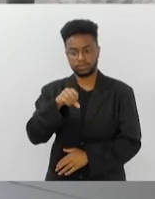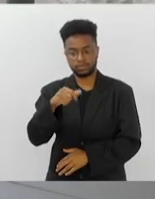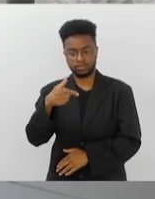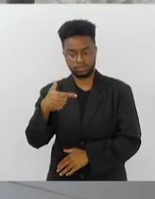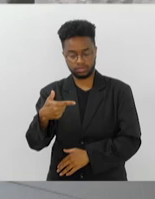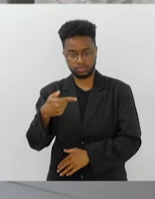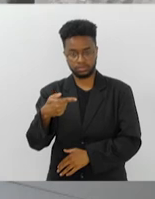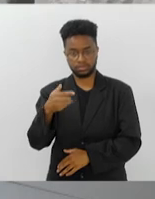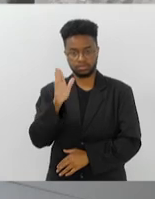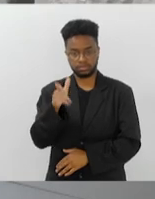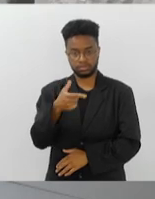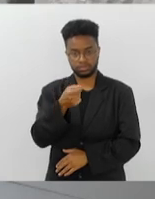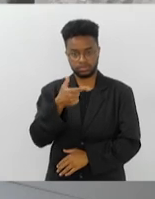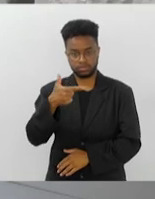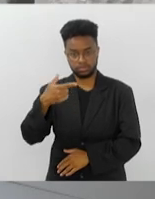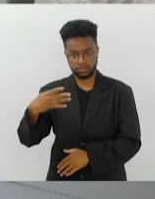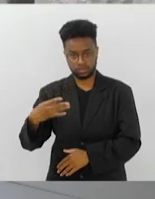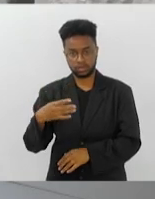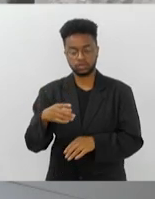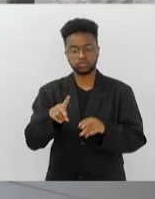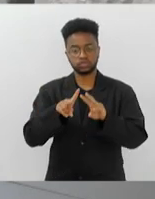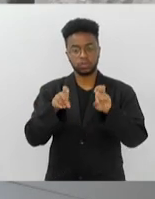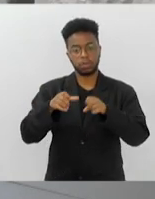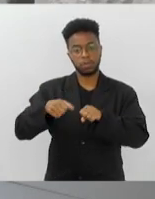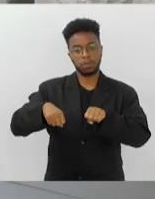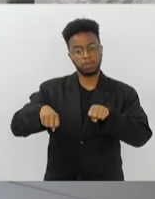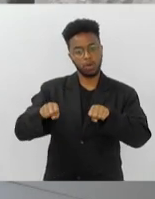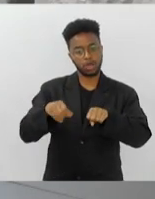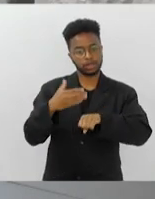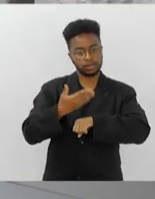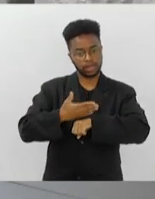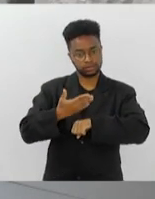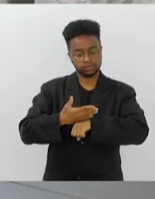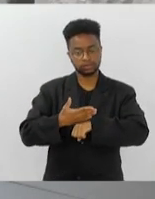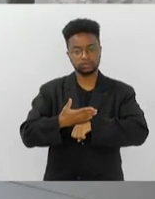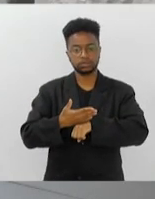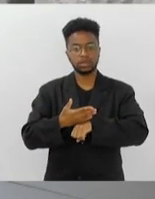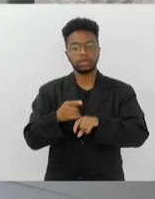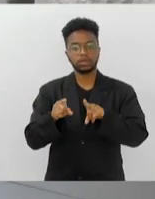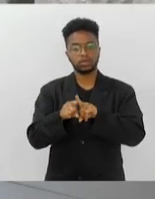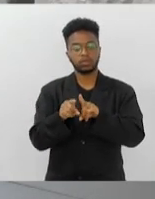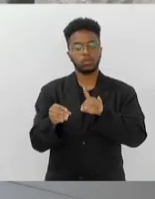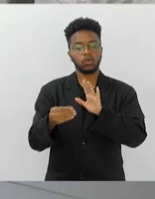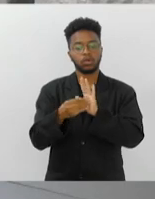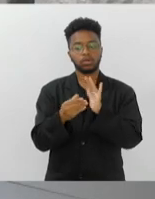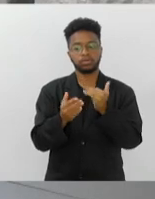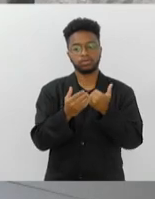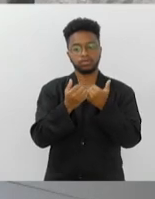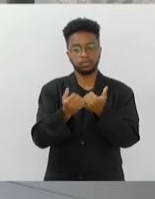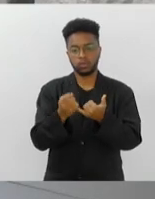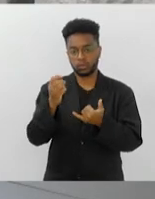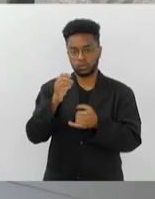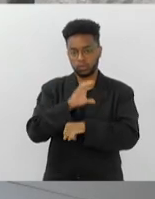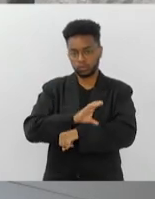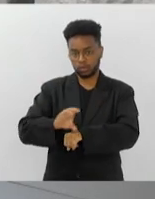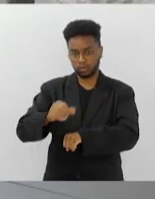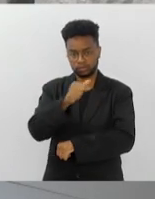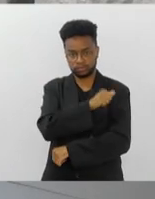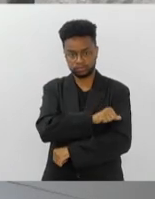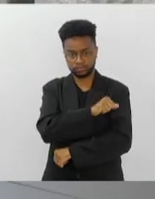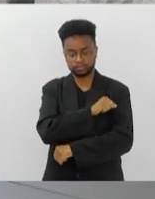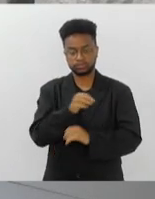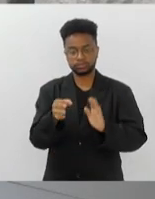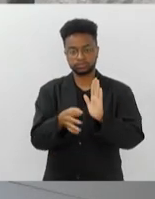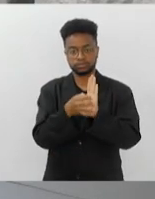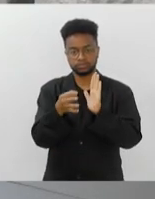de mototáxi e os trabalhadores conhecidos como mototaxistas como patrimônio cultural e material do Estado do Rio de Janeiro. O